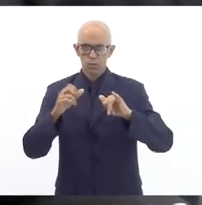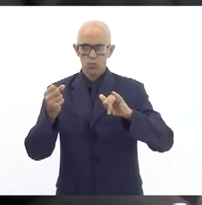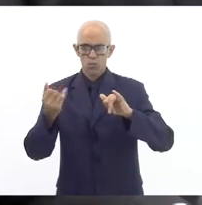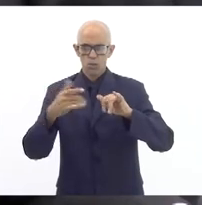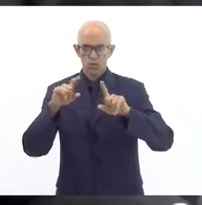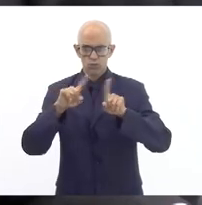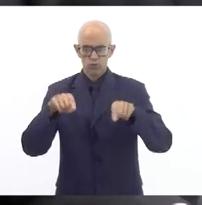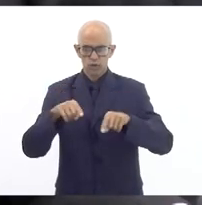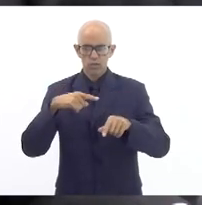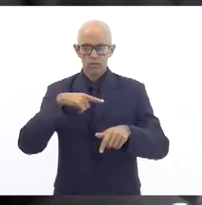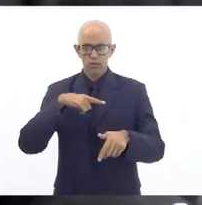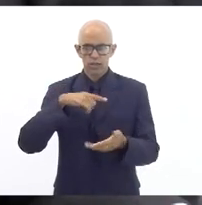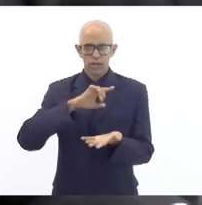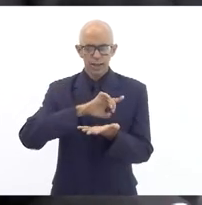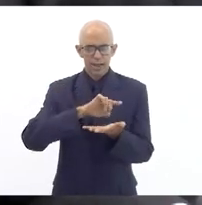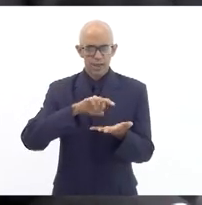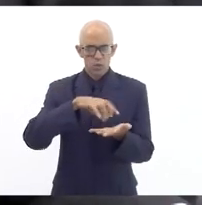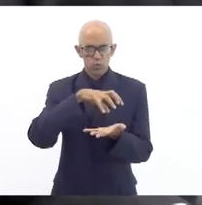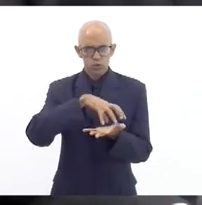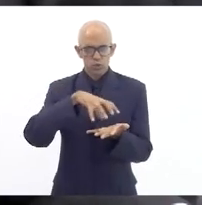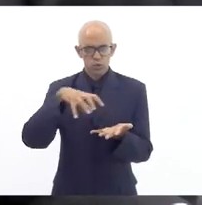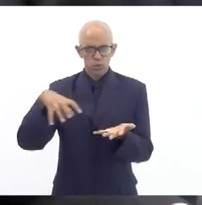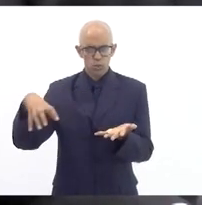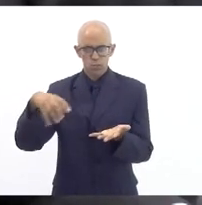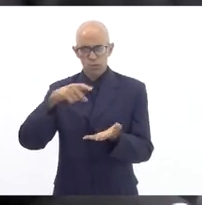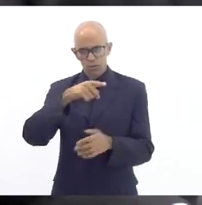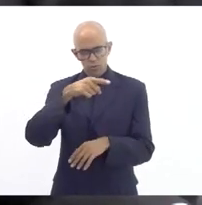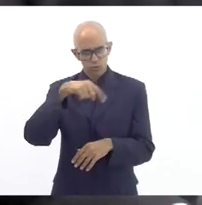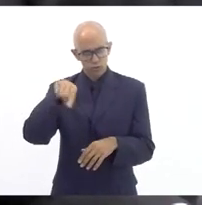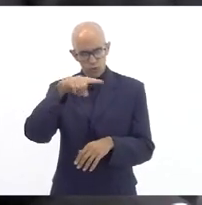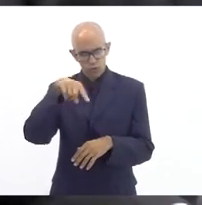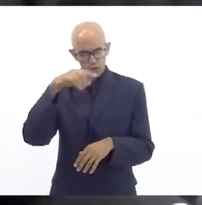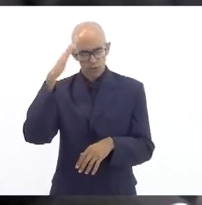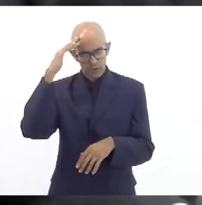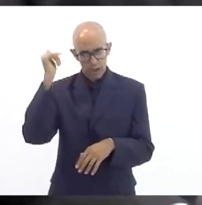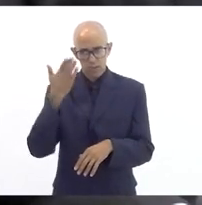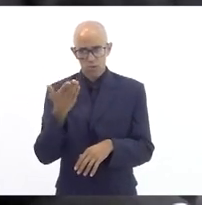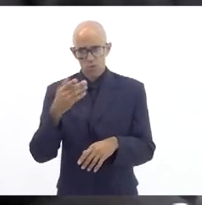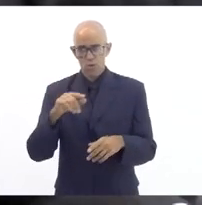tem em cada setor, para que os senhores tenham uma noção. E até informar assim, que